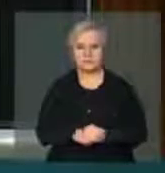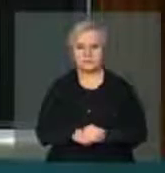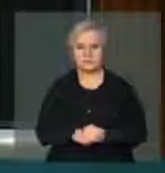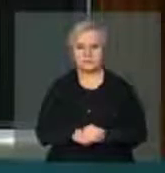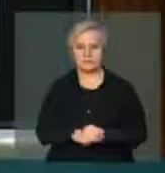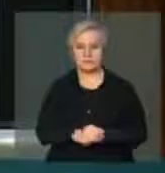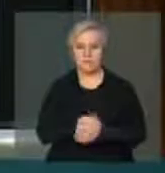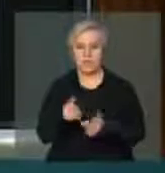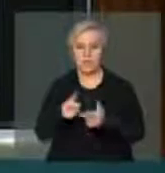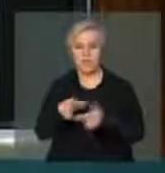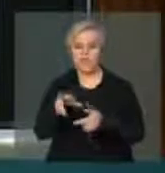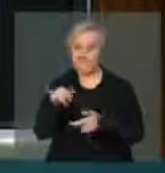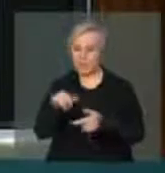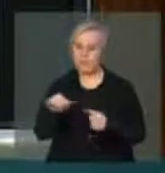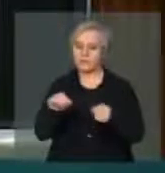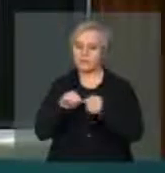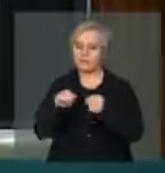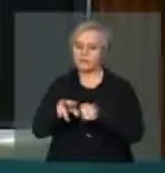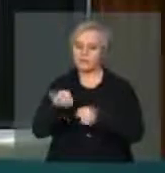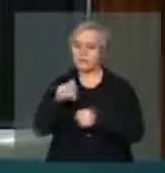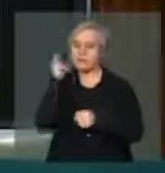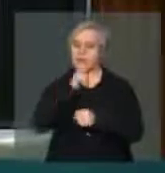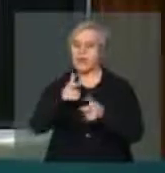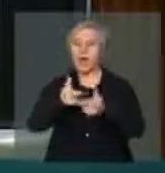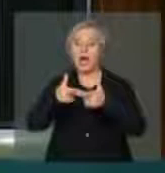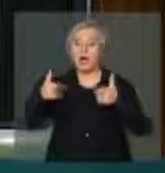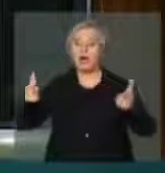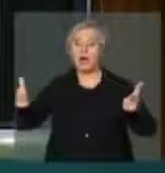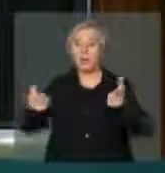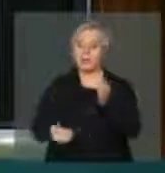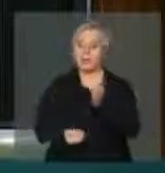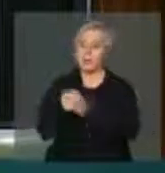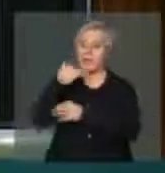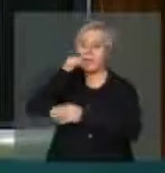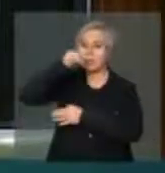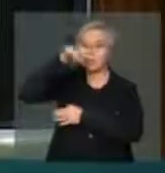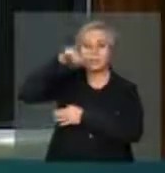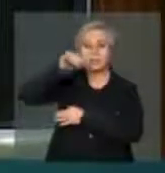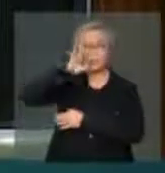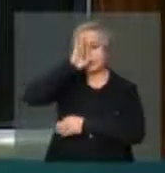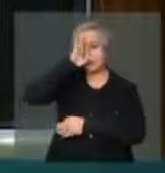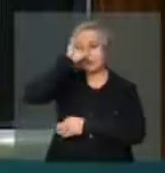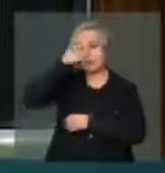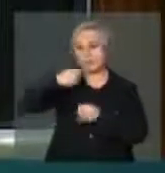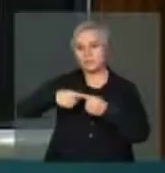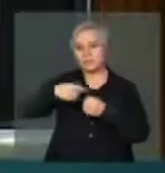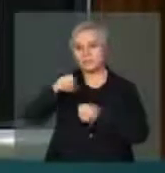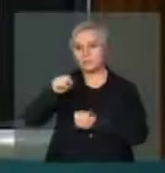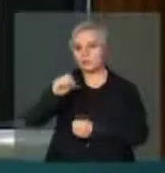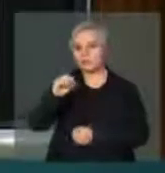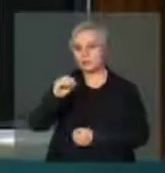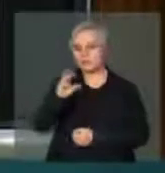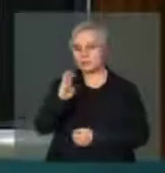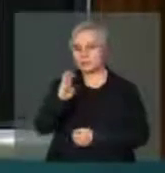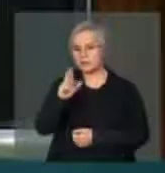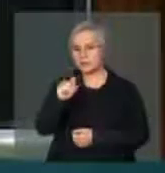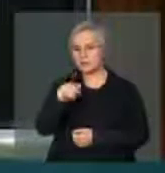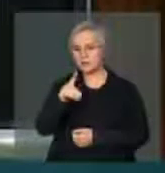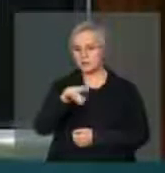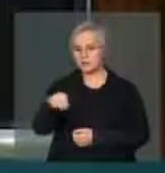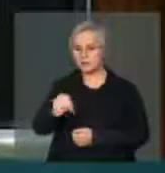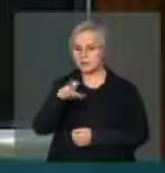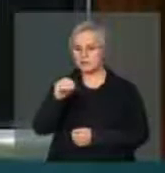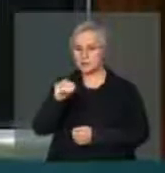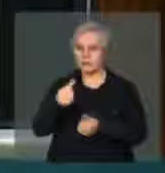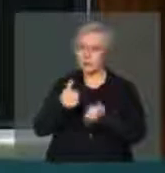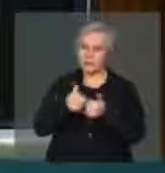permitirá a ampliação e a geração de energia elétrica, principalmente Sobradinho, Xingó, onde a gente já tem as